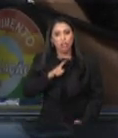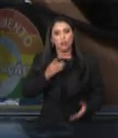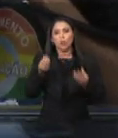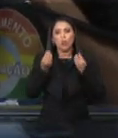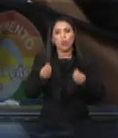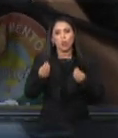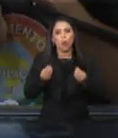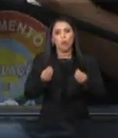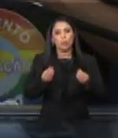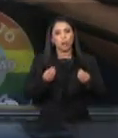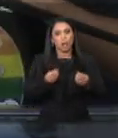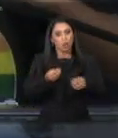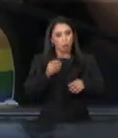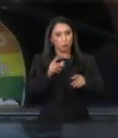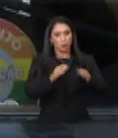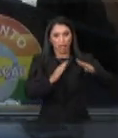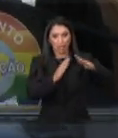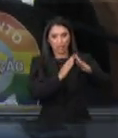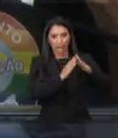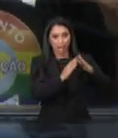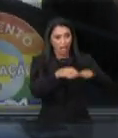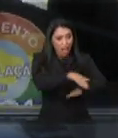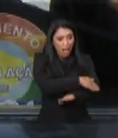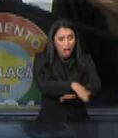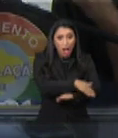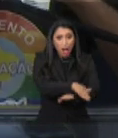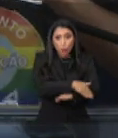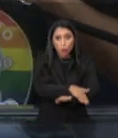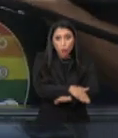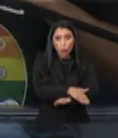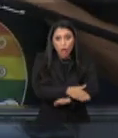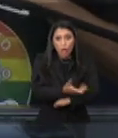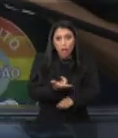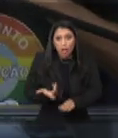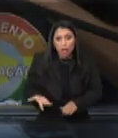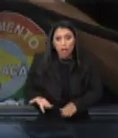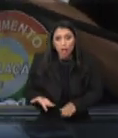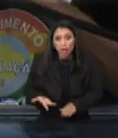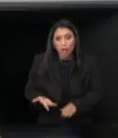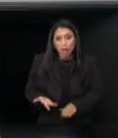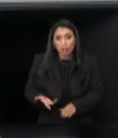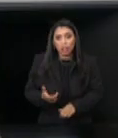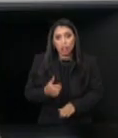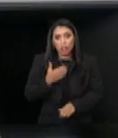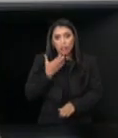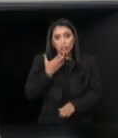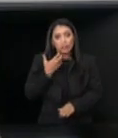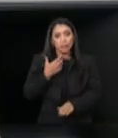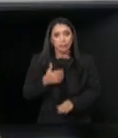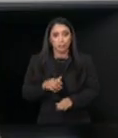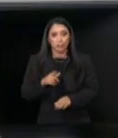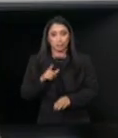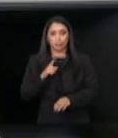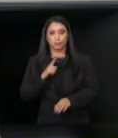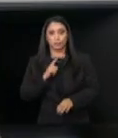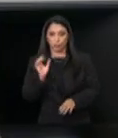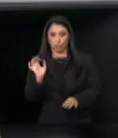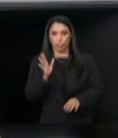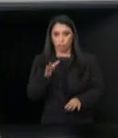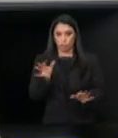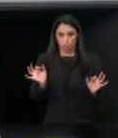a população Estação não pode nem ficar nas ruas jamais Já foram tantas